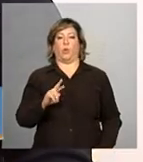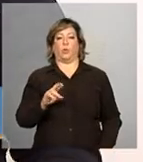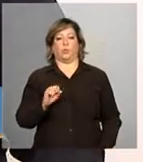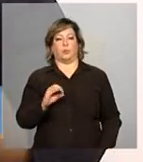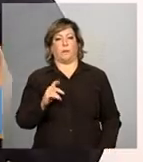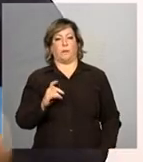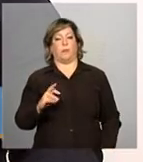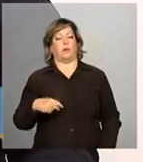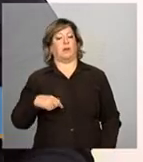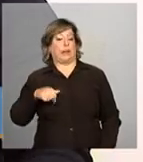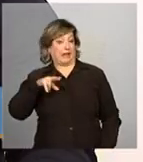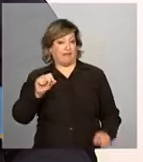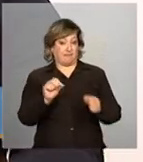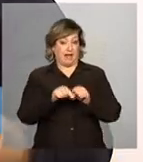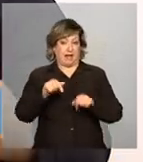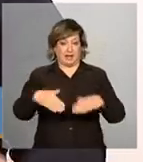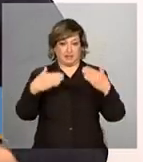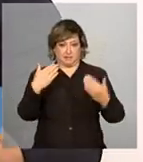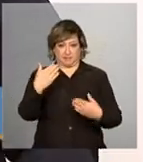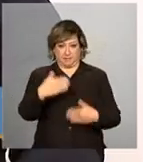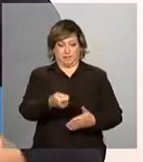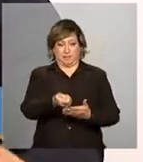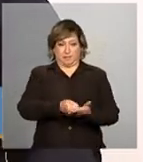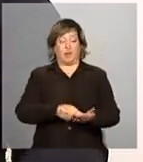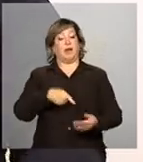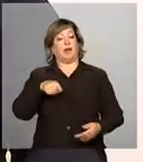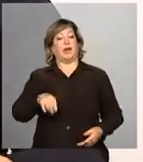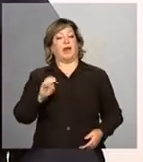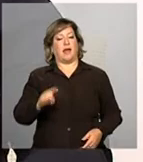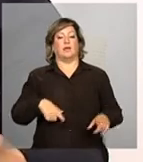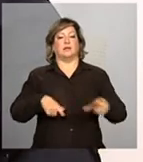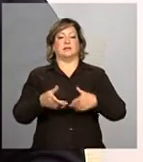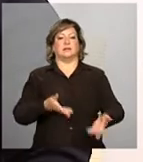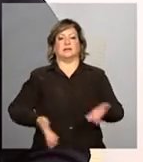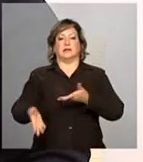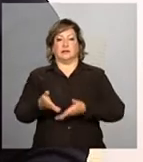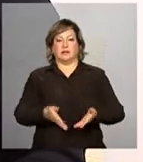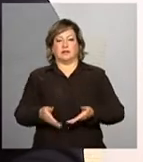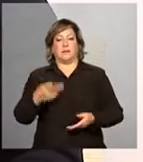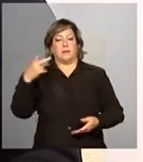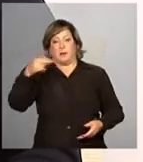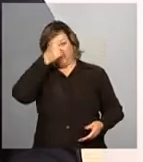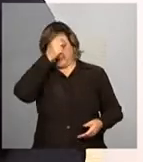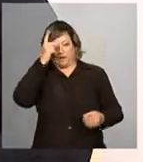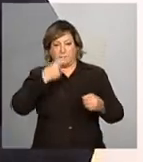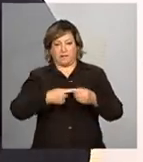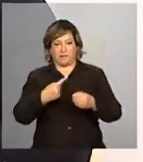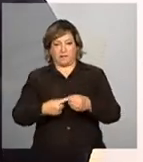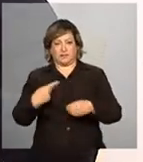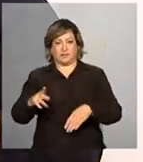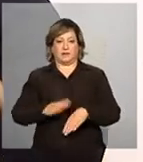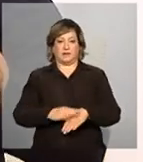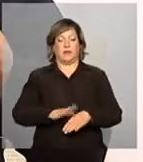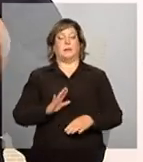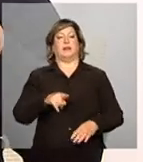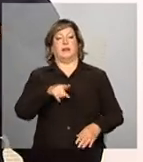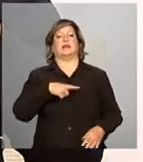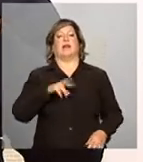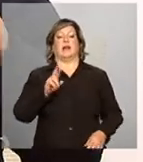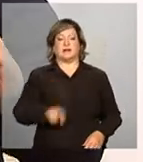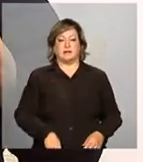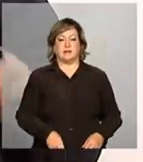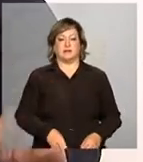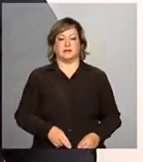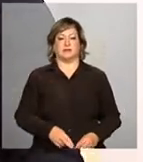público né gente quem faz concurso público é o serviço que são prestados pela prefeitura mas ela tem toda razão